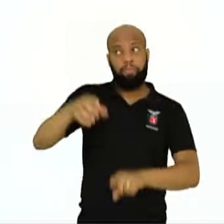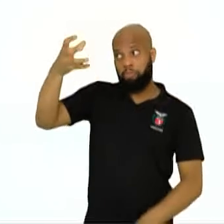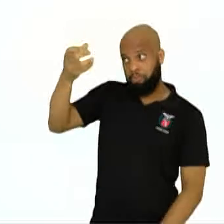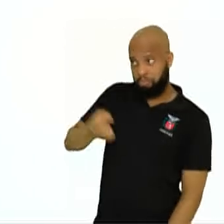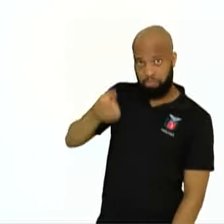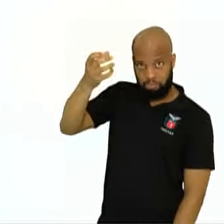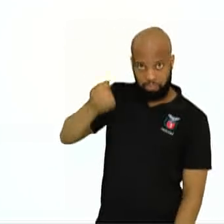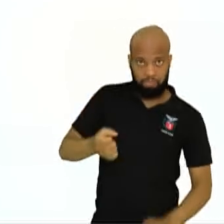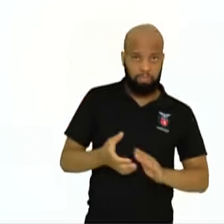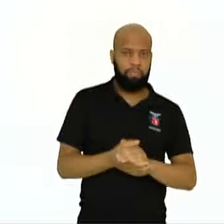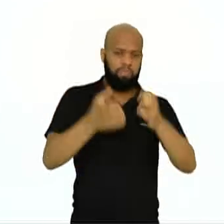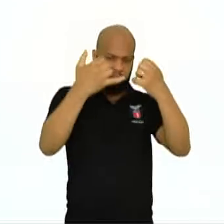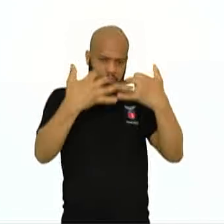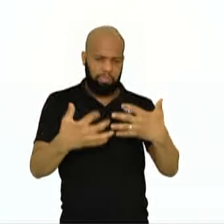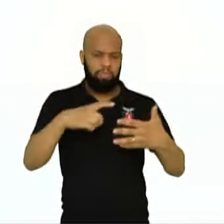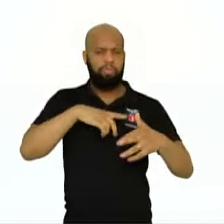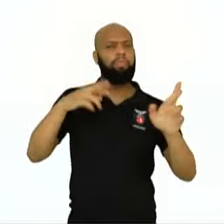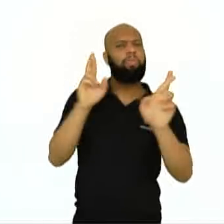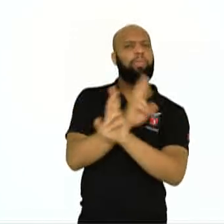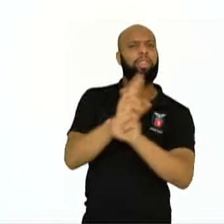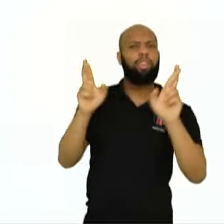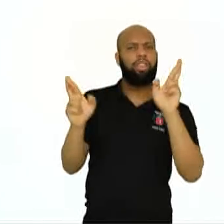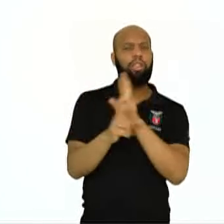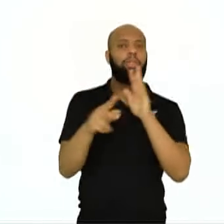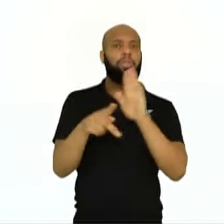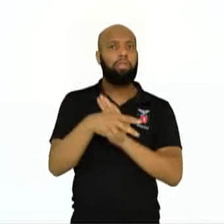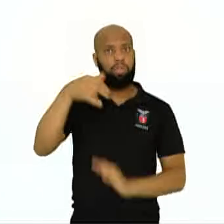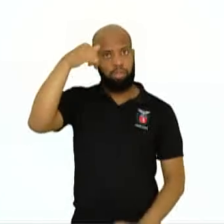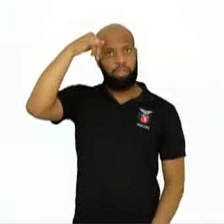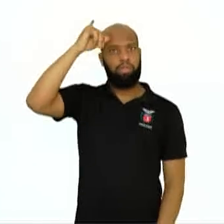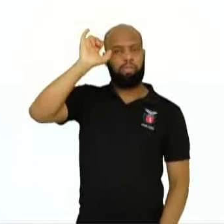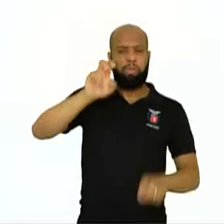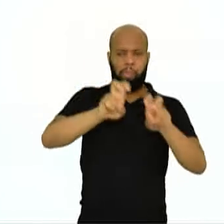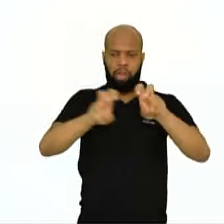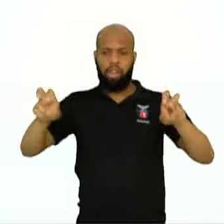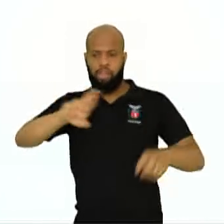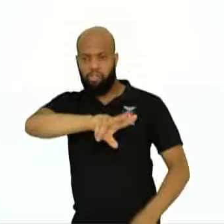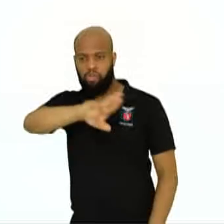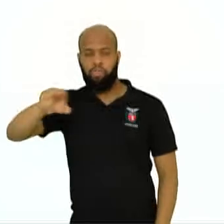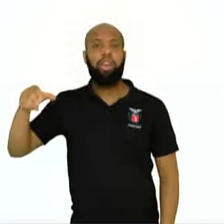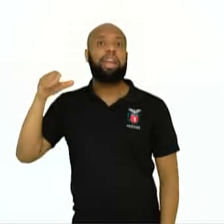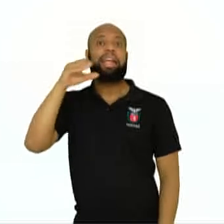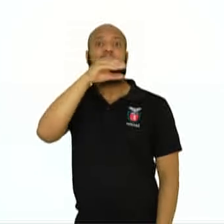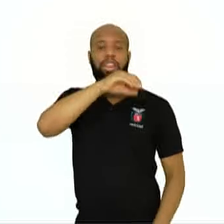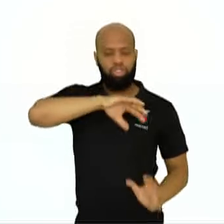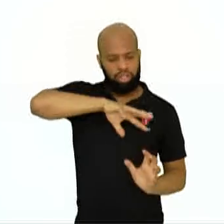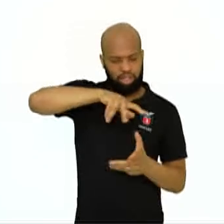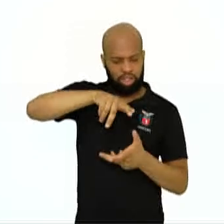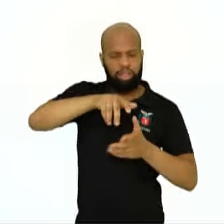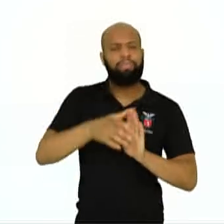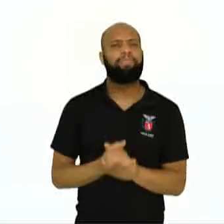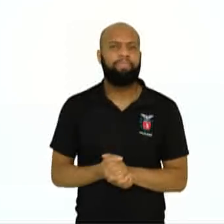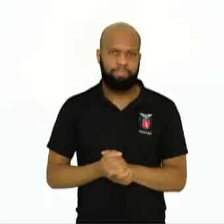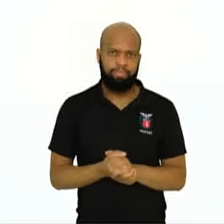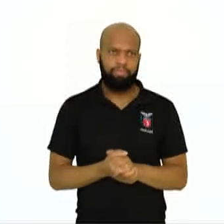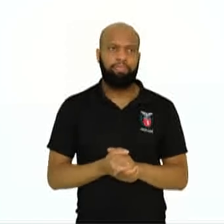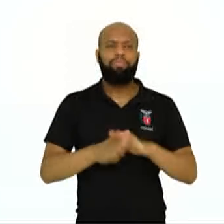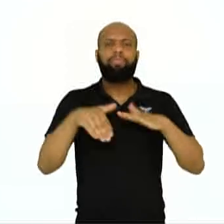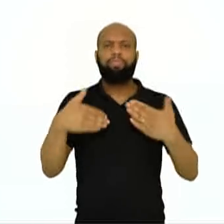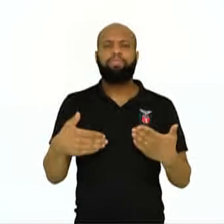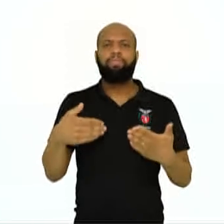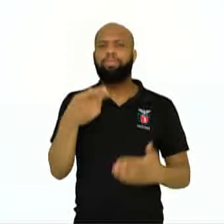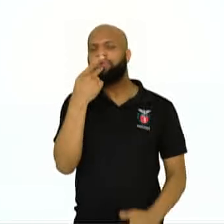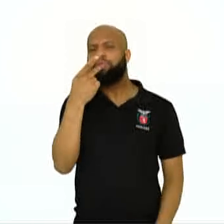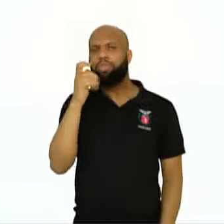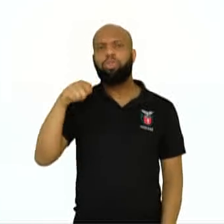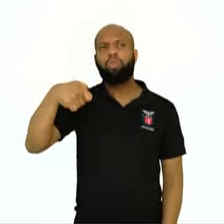exemplo. Explique a relação desses rebanhos animais com o aquecimento global. Então, se a gente for ver, aqui a gente não está